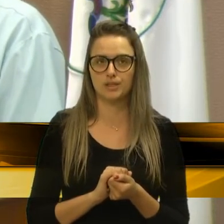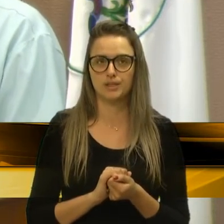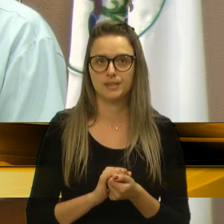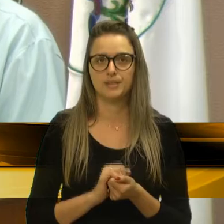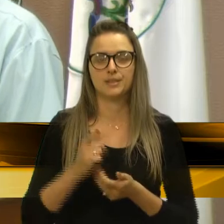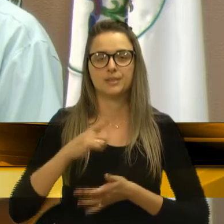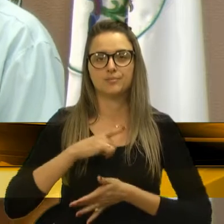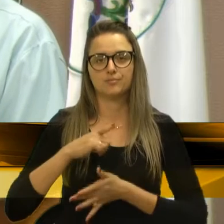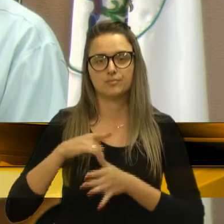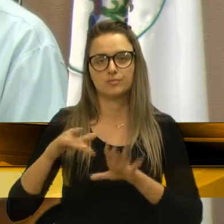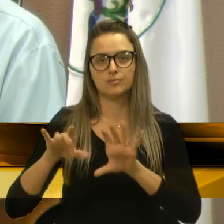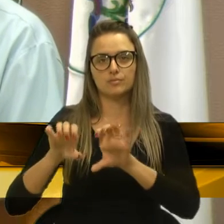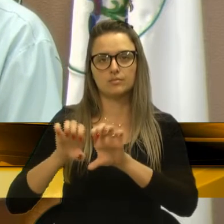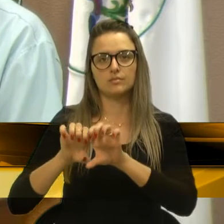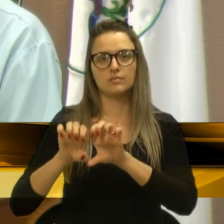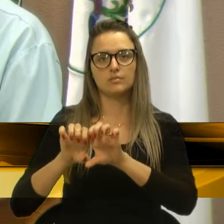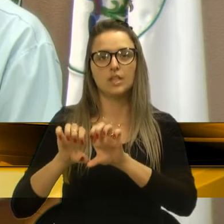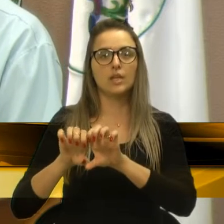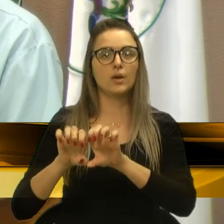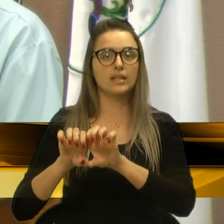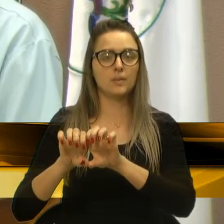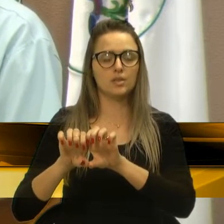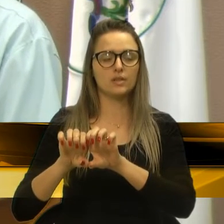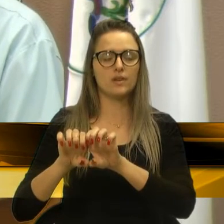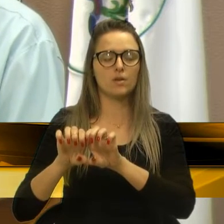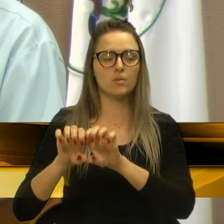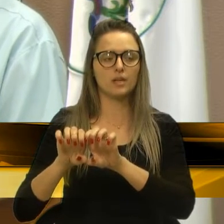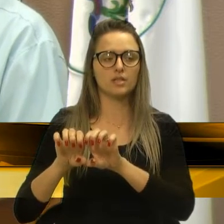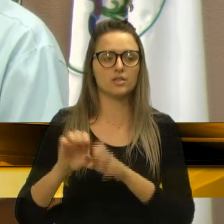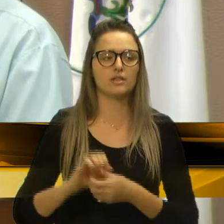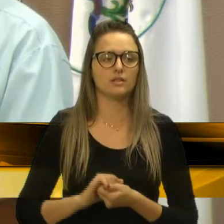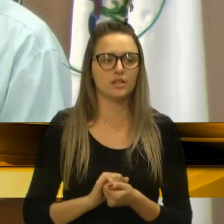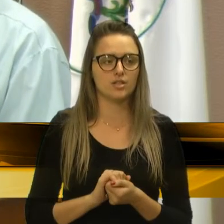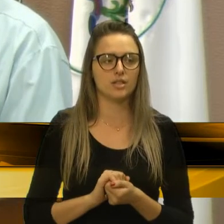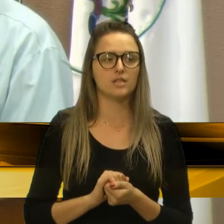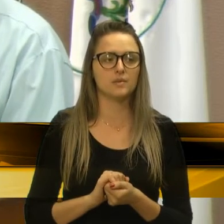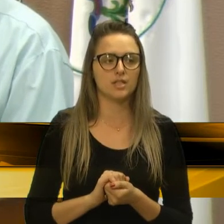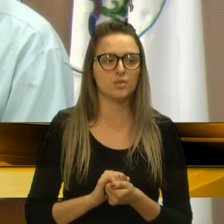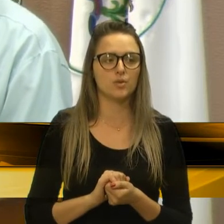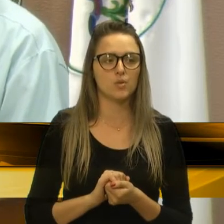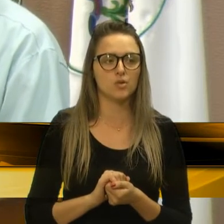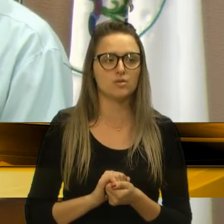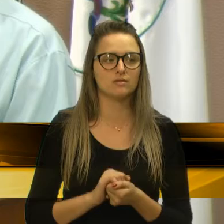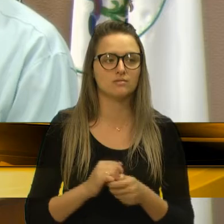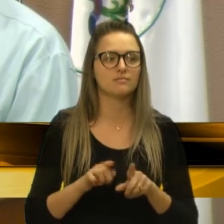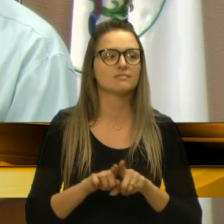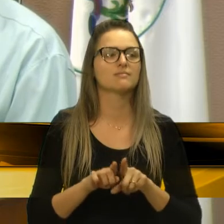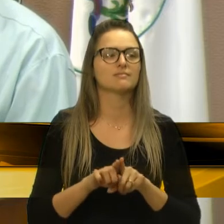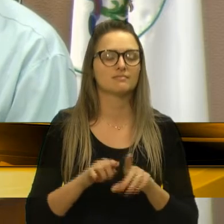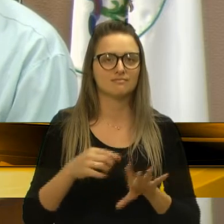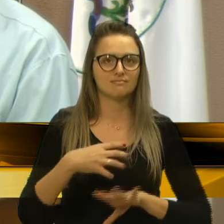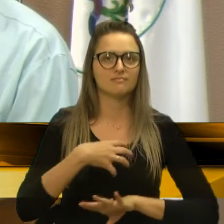estrutura porque não tem é uma essa nossa tecnologia infelizmente